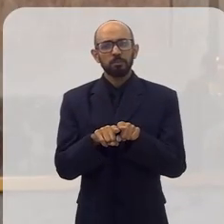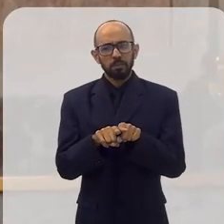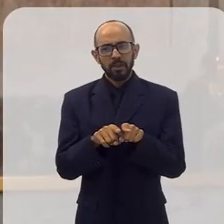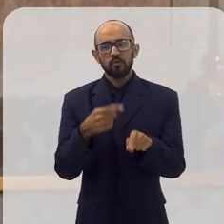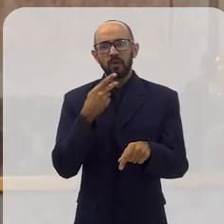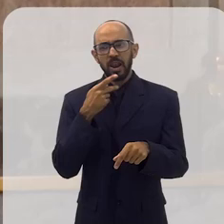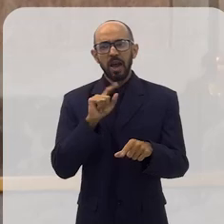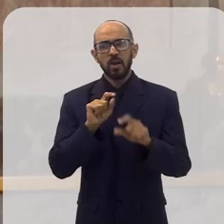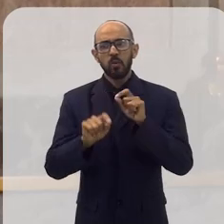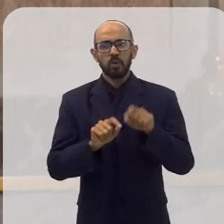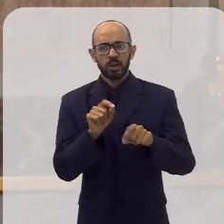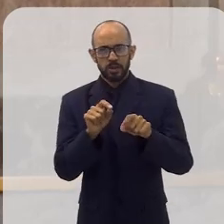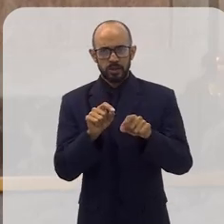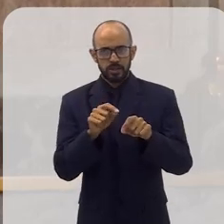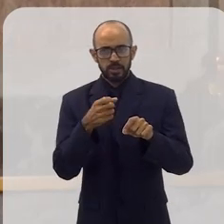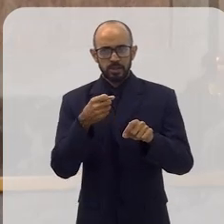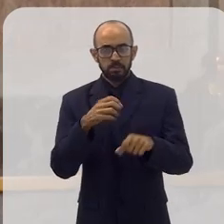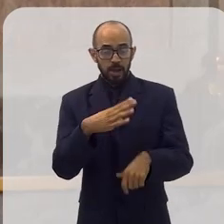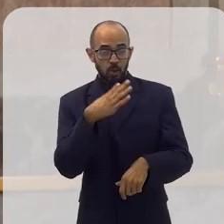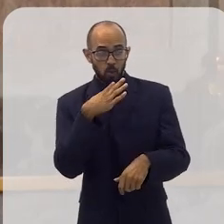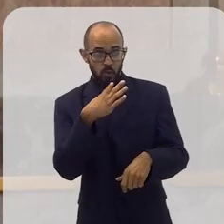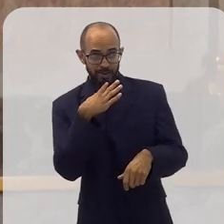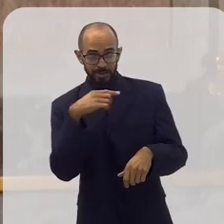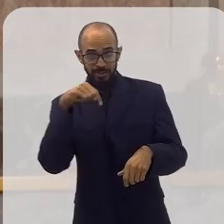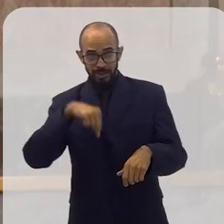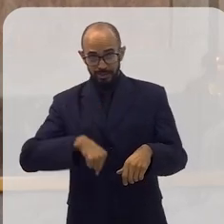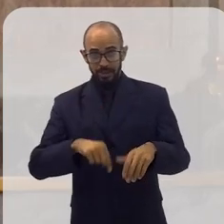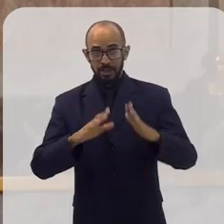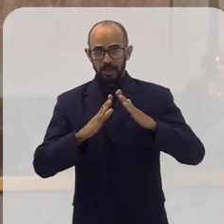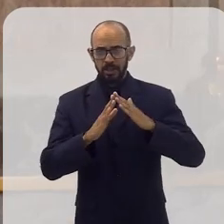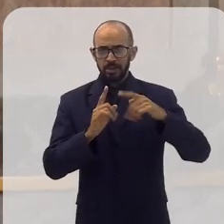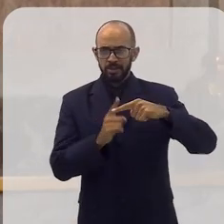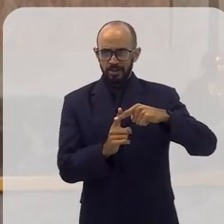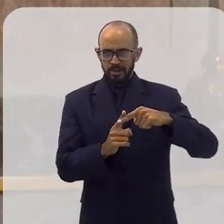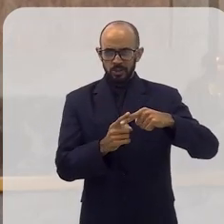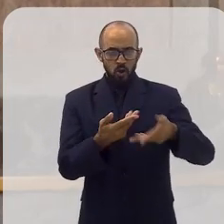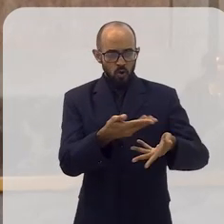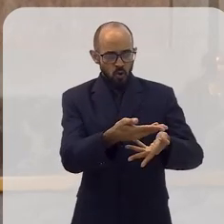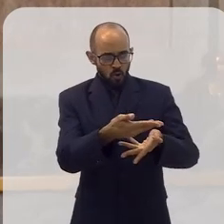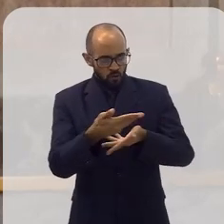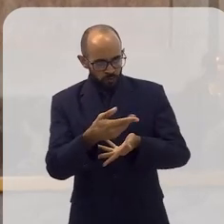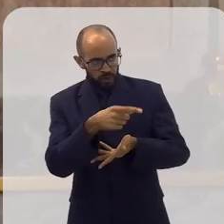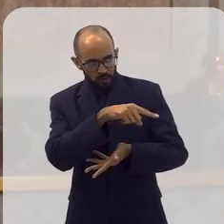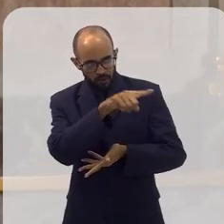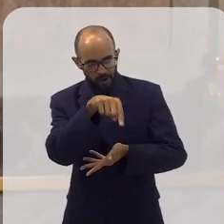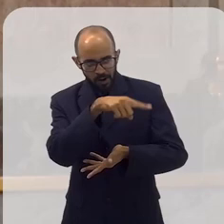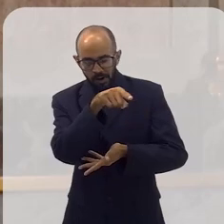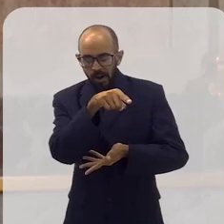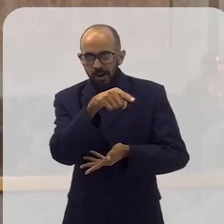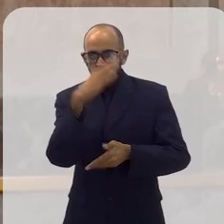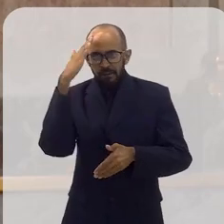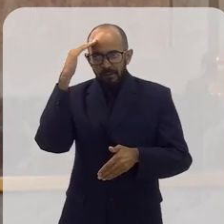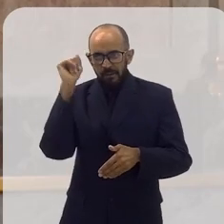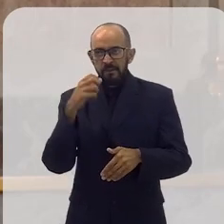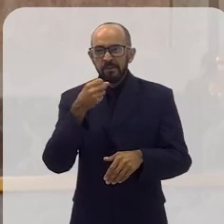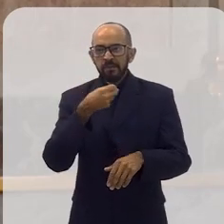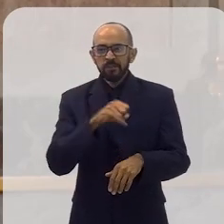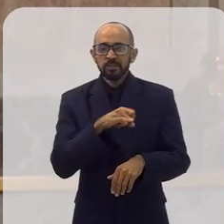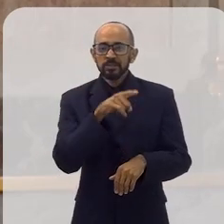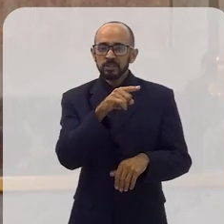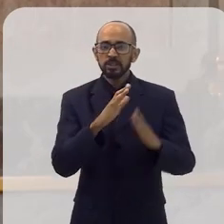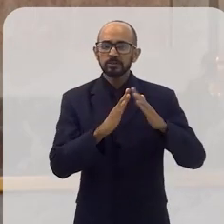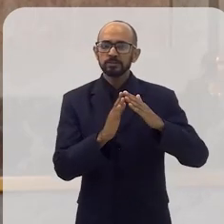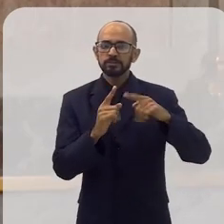também mencionar, se para conhecer a Igreja Ortodoxa, eu convido eles para saber primeiro se